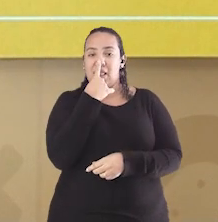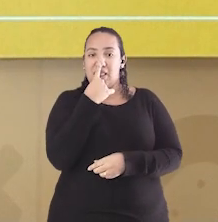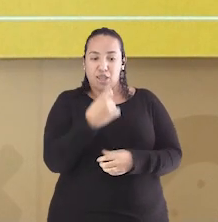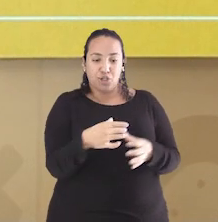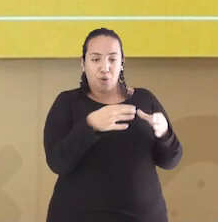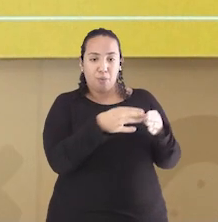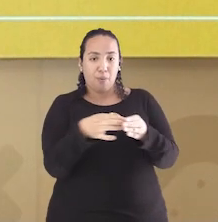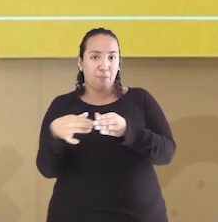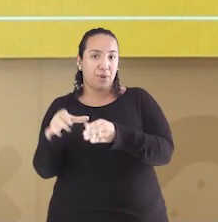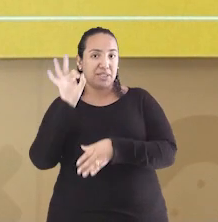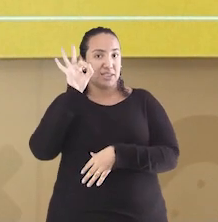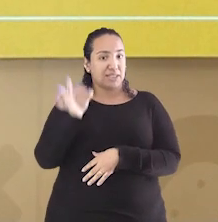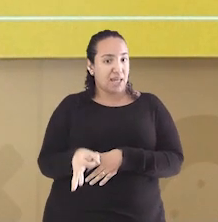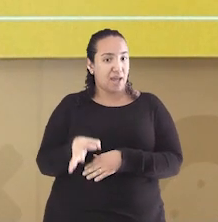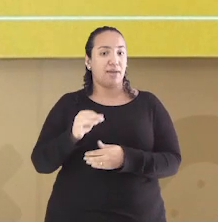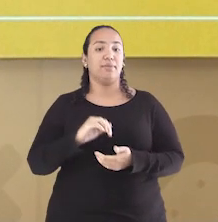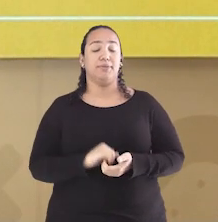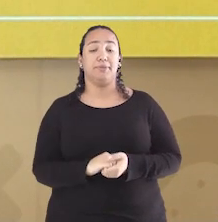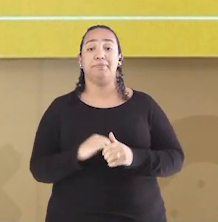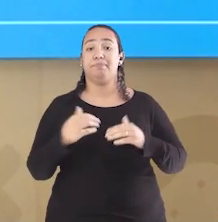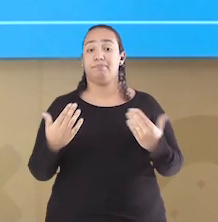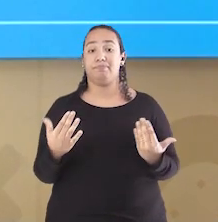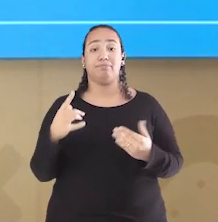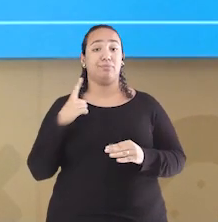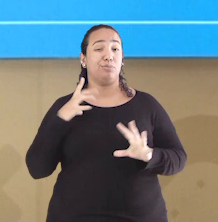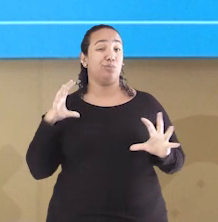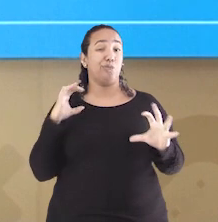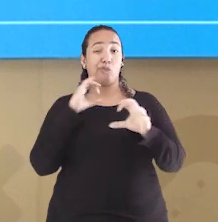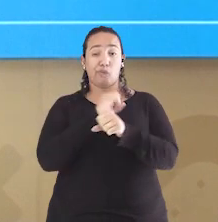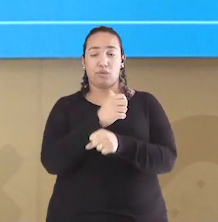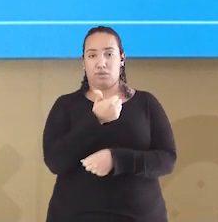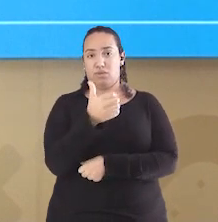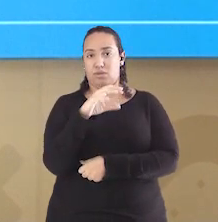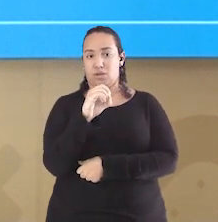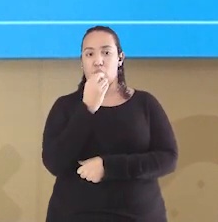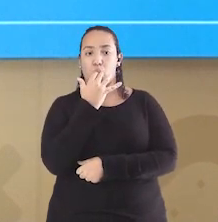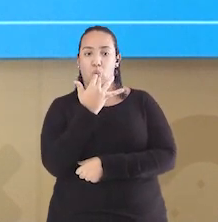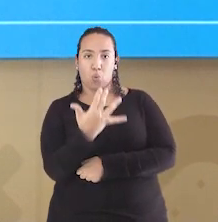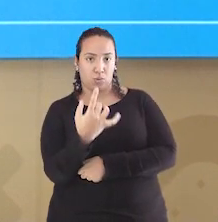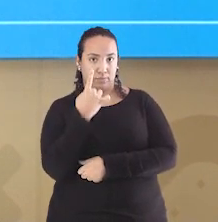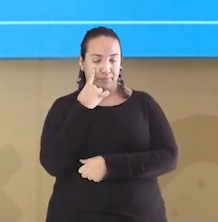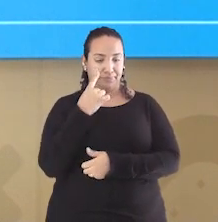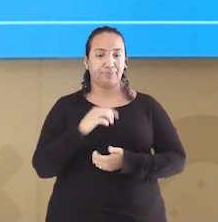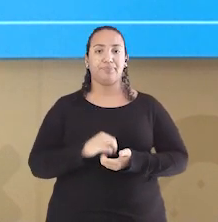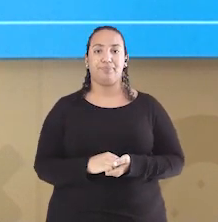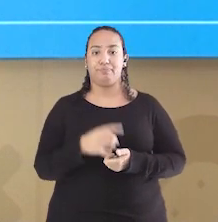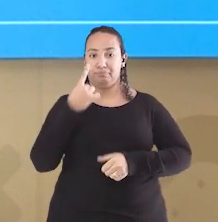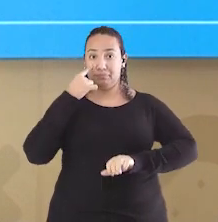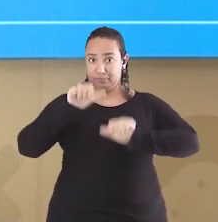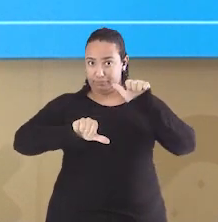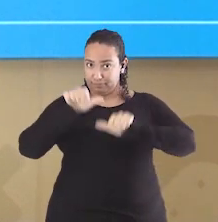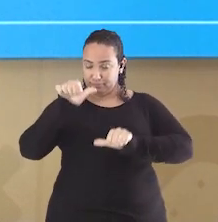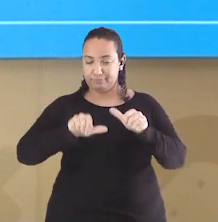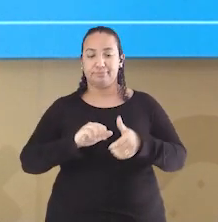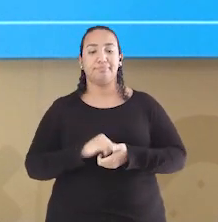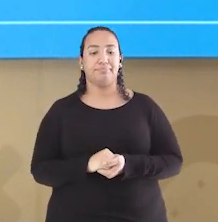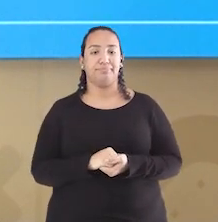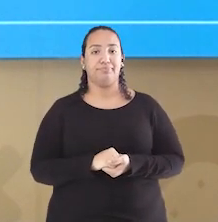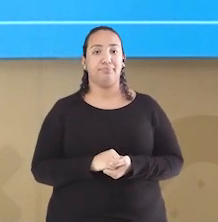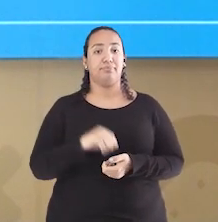responsável. Temos um total de 10 cores para a coleta seletiva, sendo elas, vamos analisar